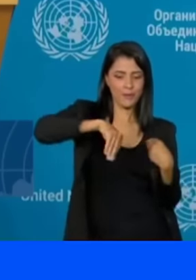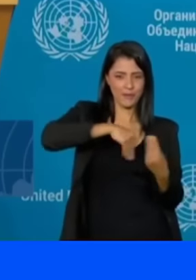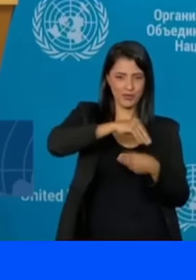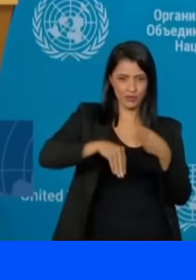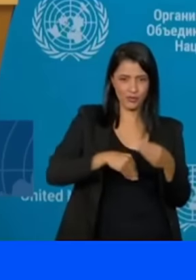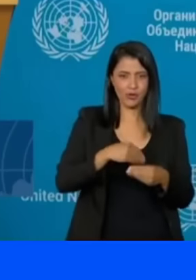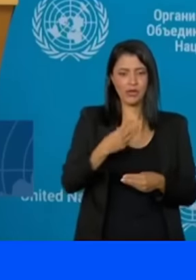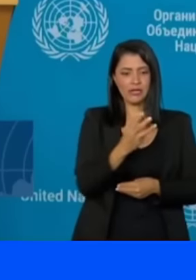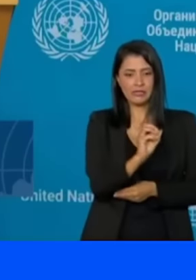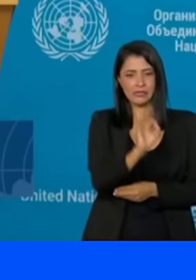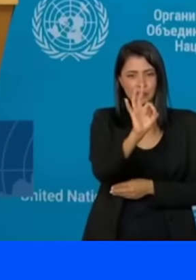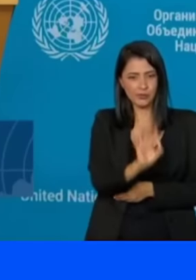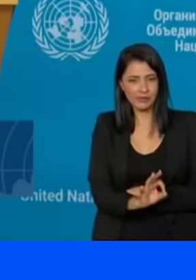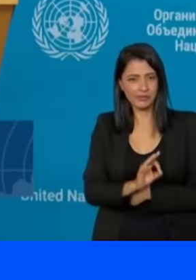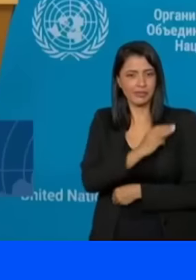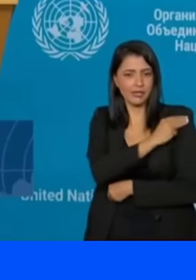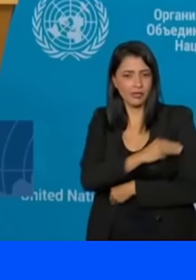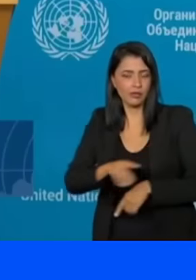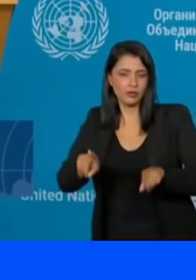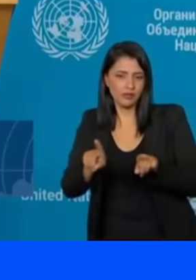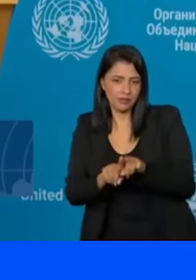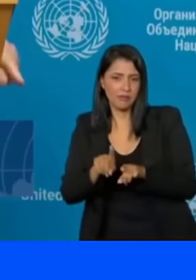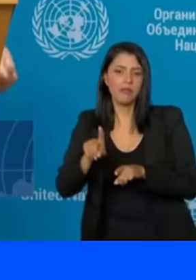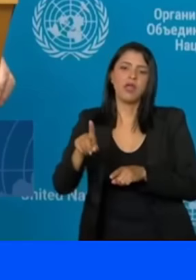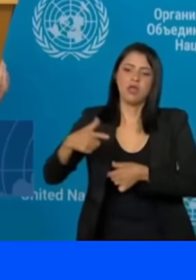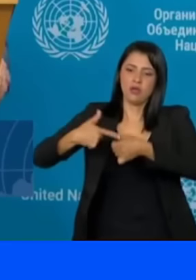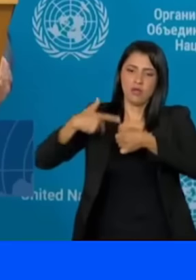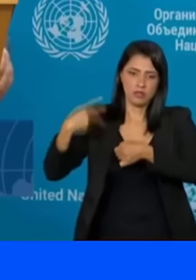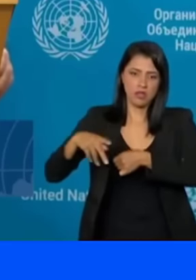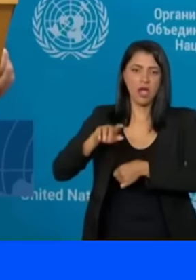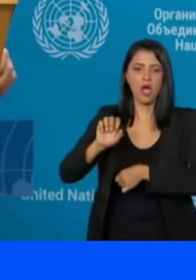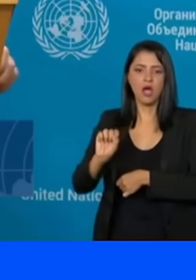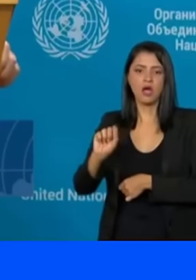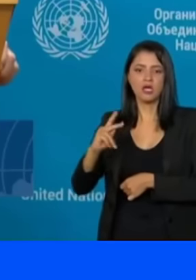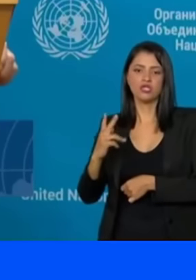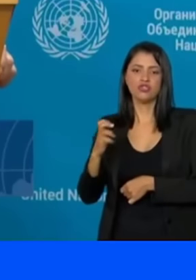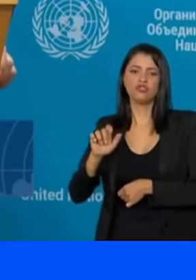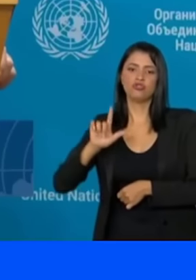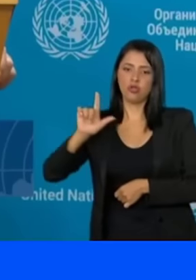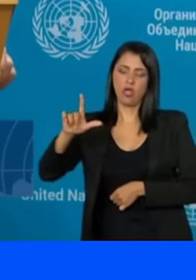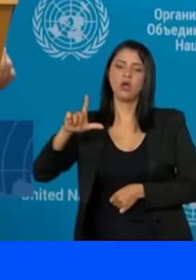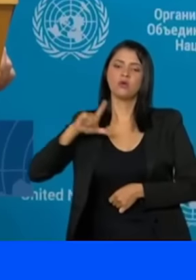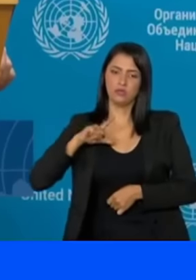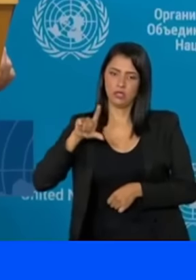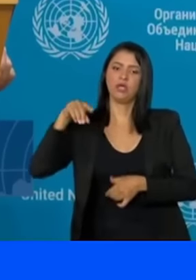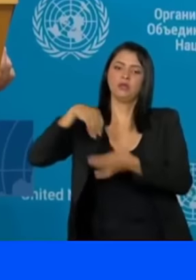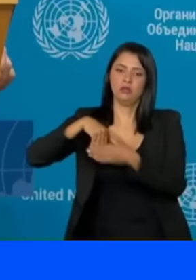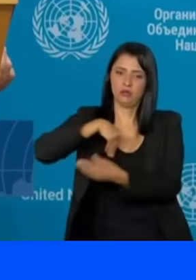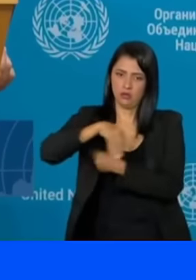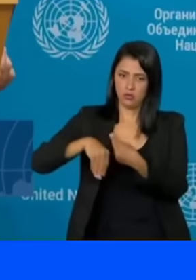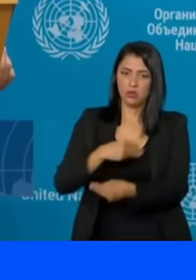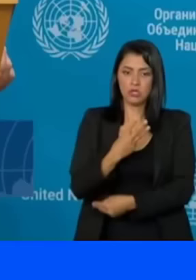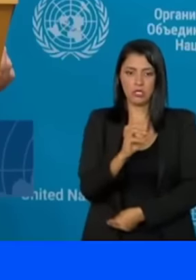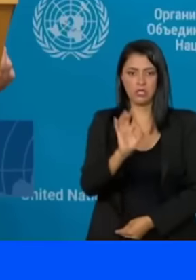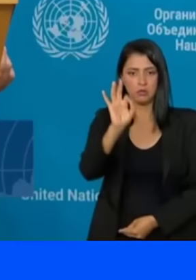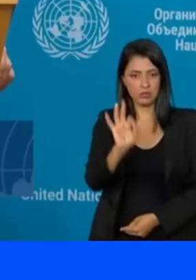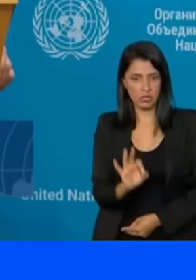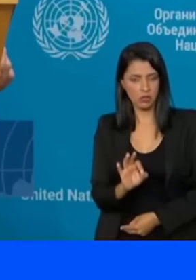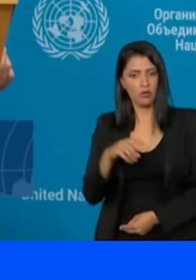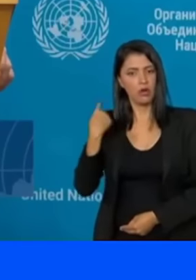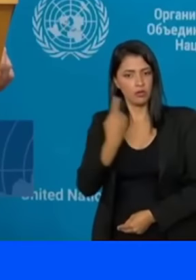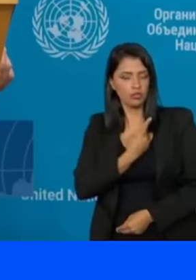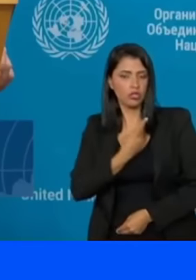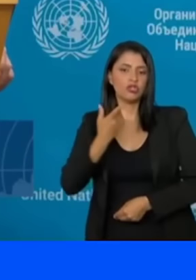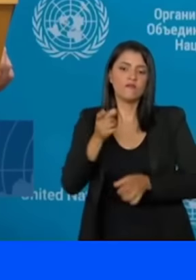de 30% e também o combustível da Shell recebe 30% de etanol, a gente está vendendo gasolina